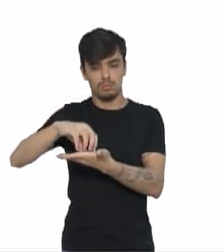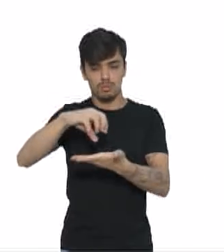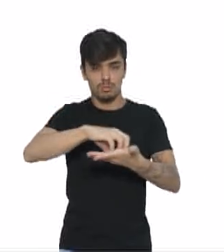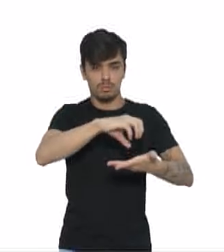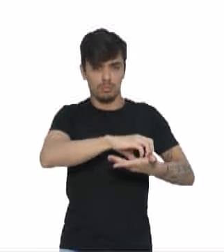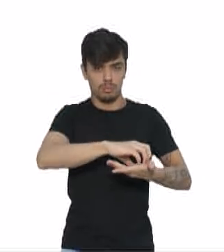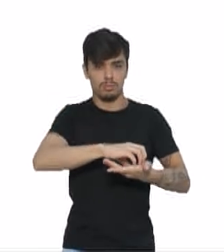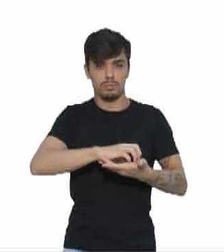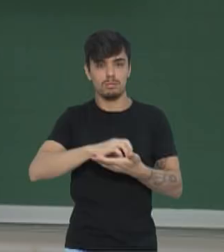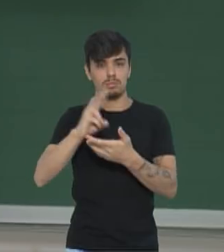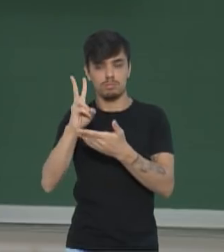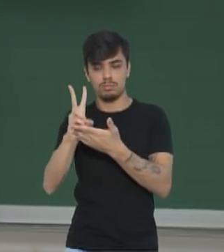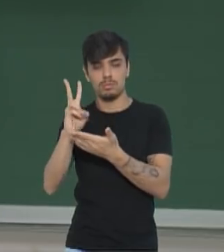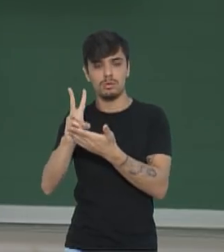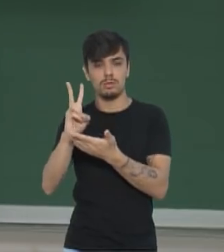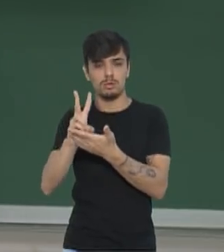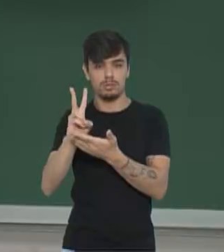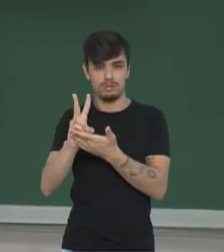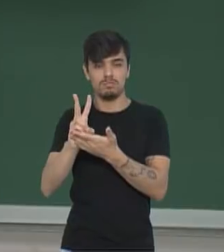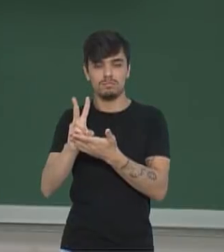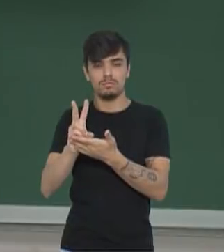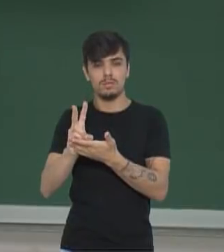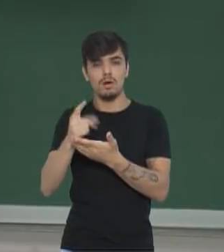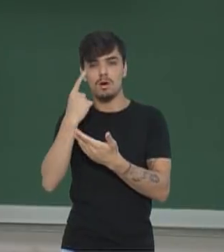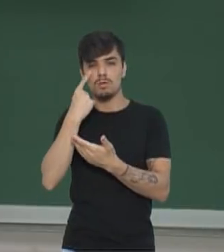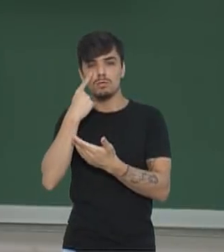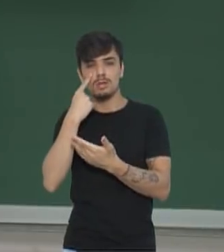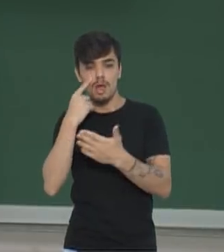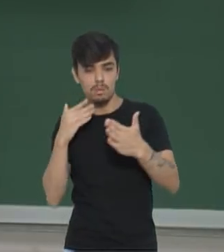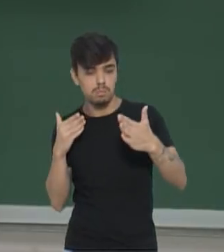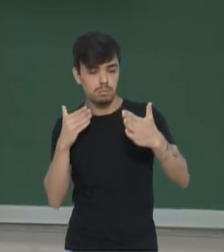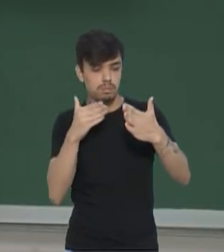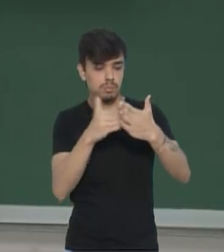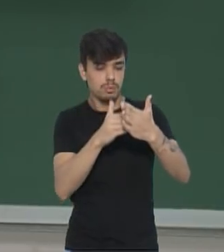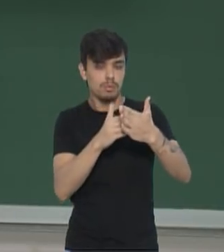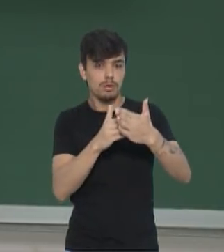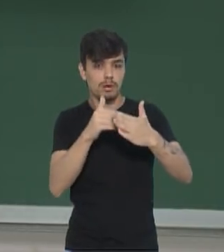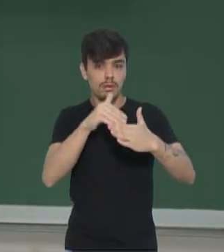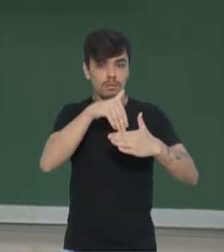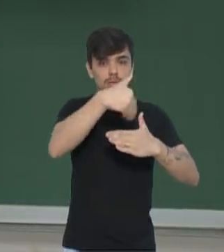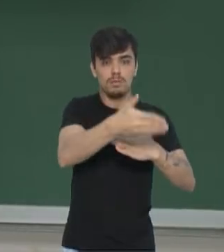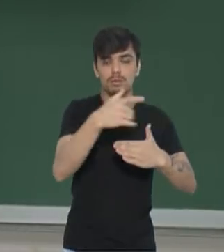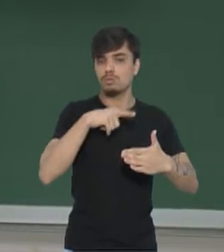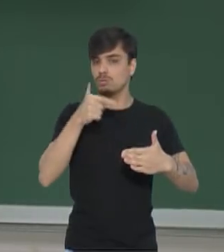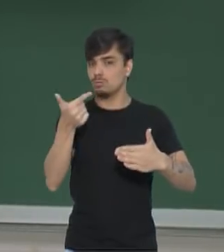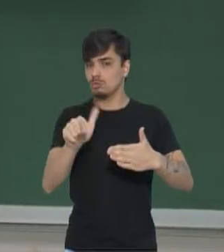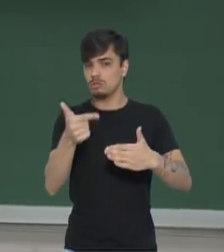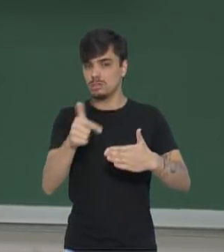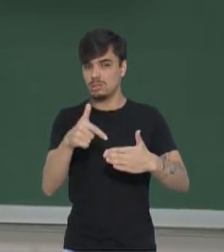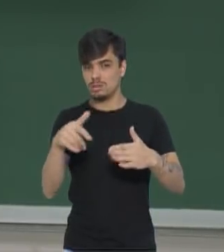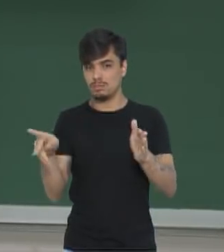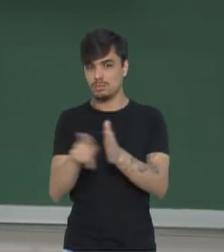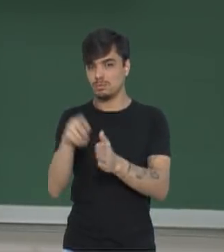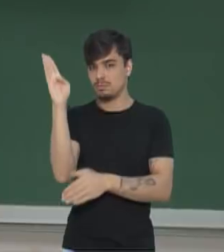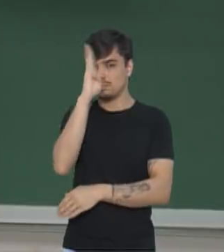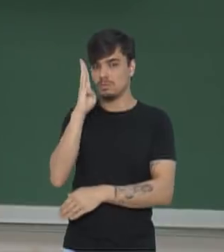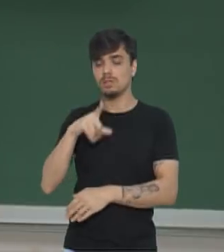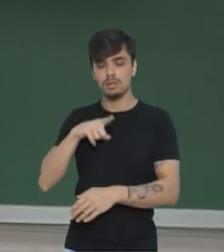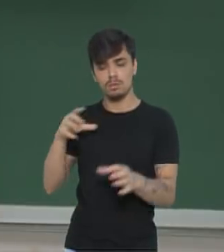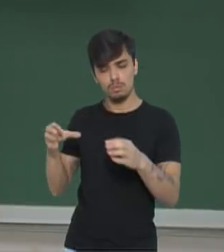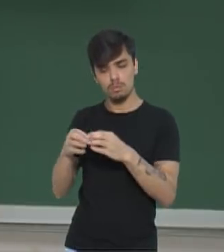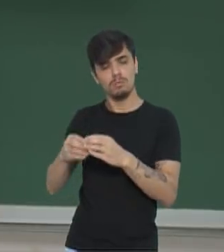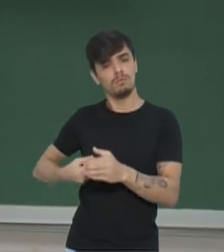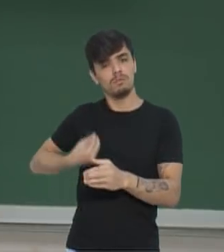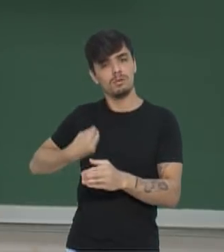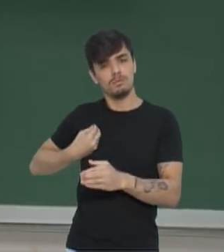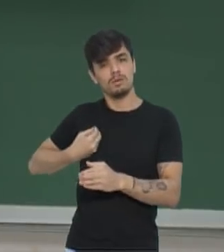eles não havia uma fronteira de Brasil. Tá? Você tinha esse grupo que vivia nessa região,